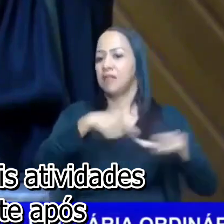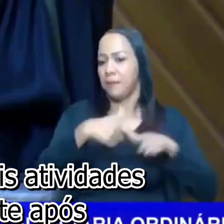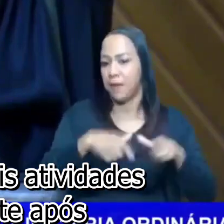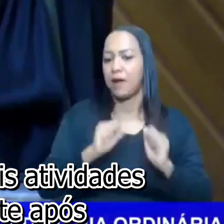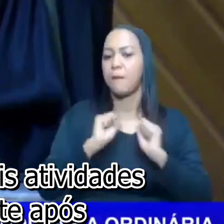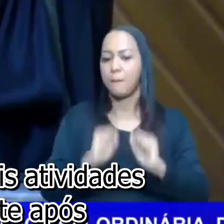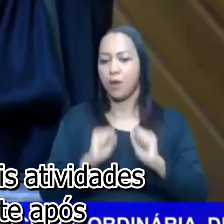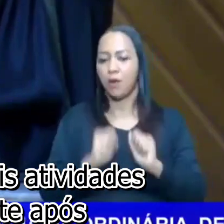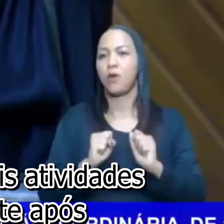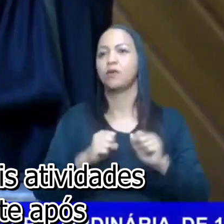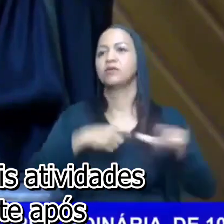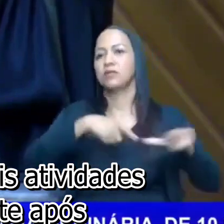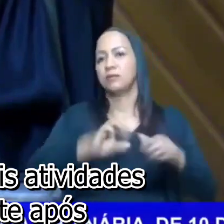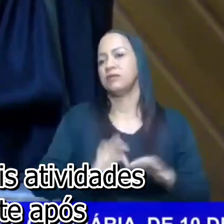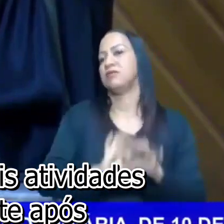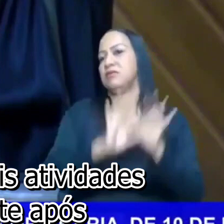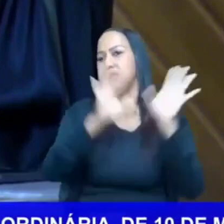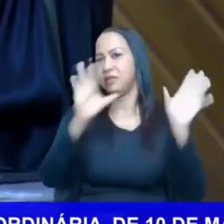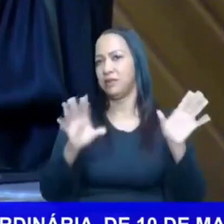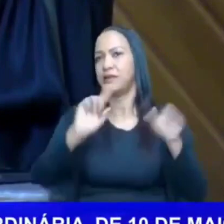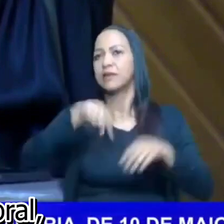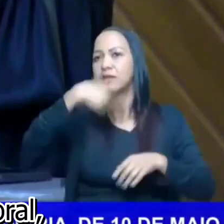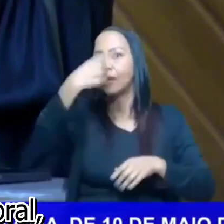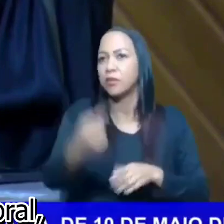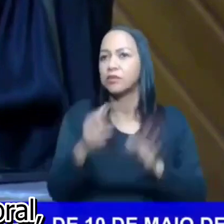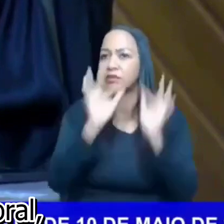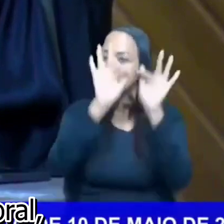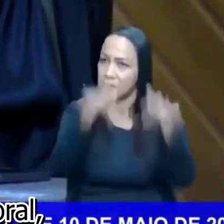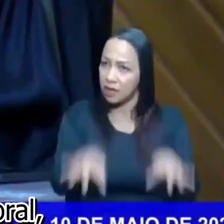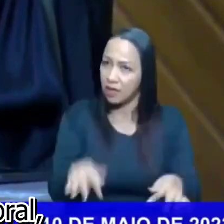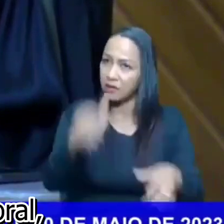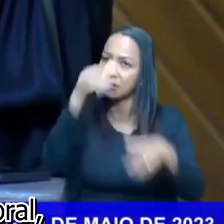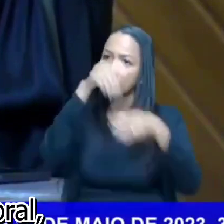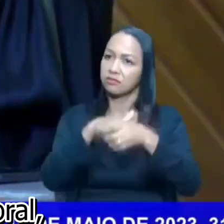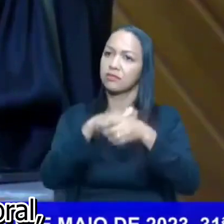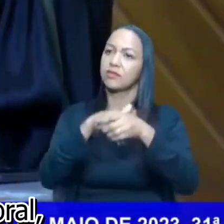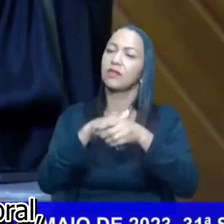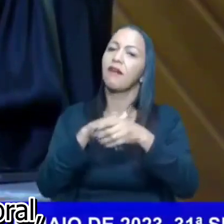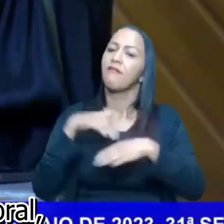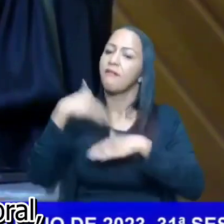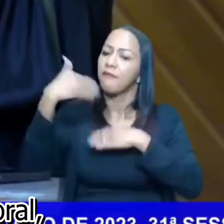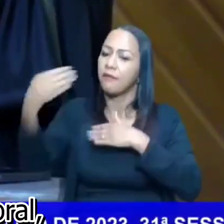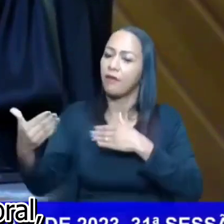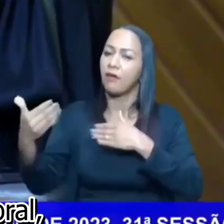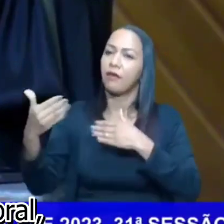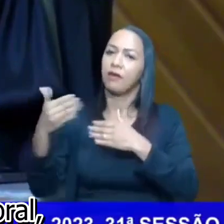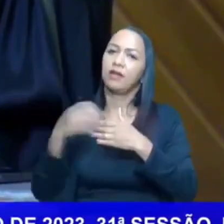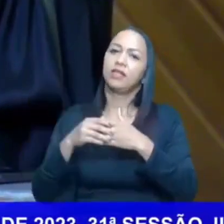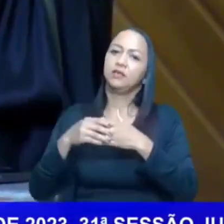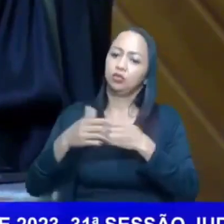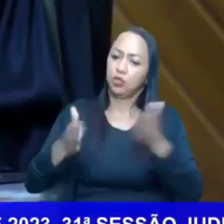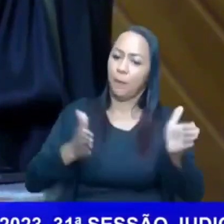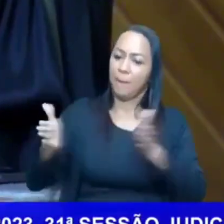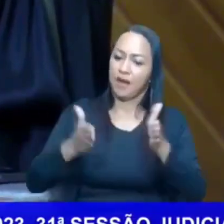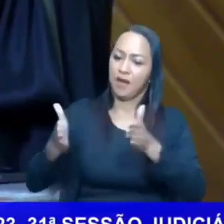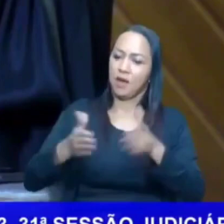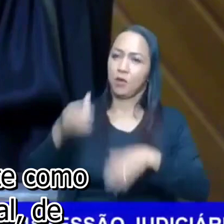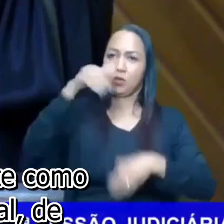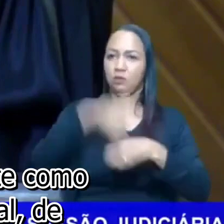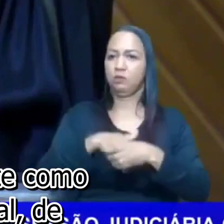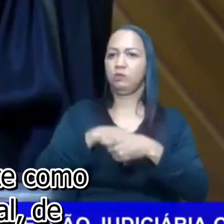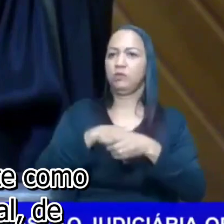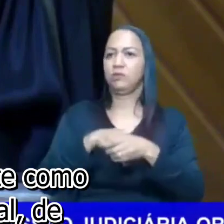contratadas e exercidas livremente após o fim das eleições, fora do período eleitoral, e daí